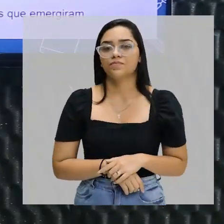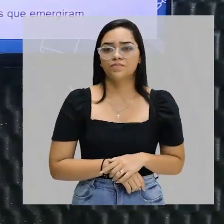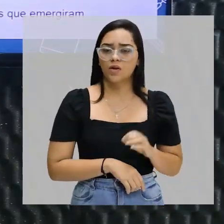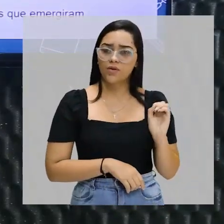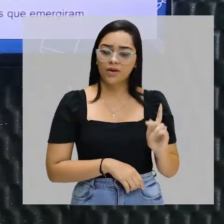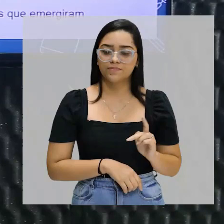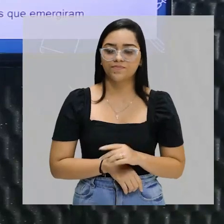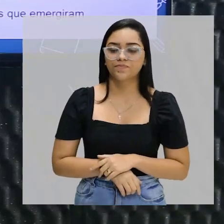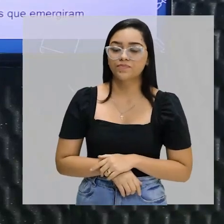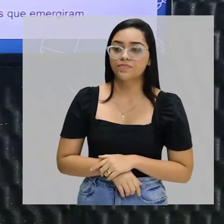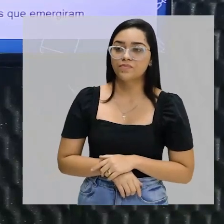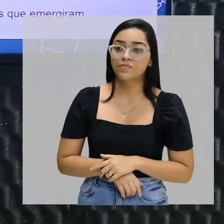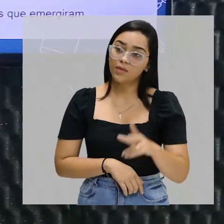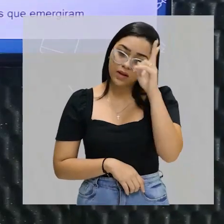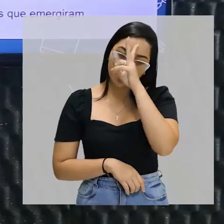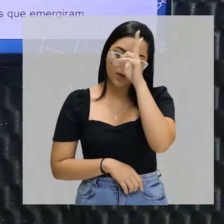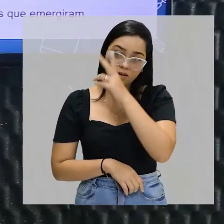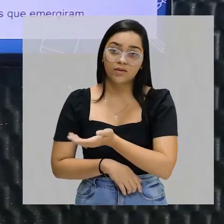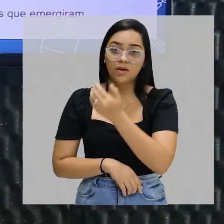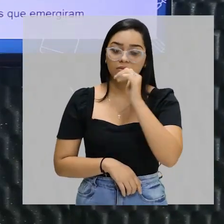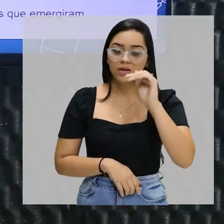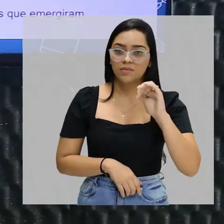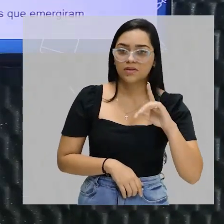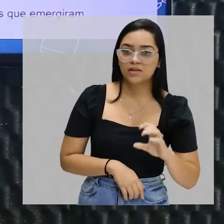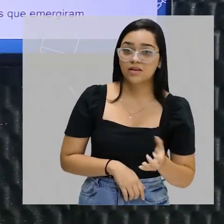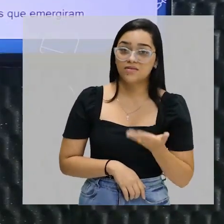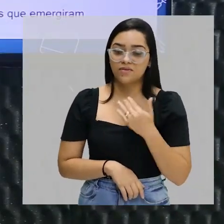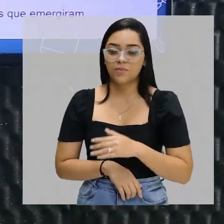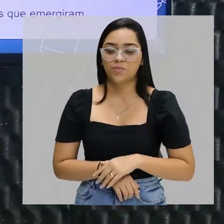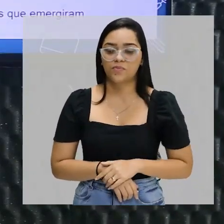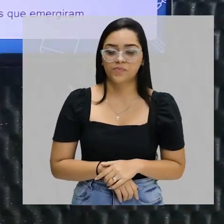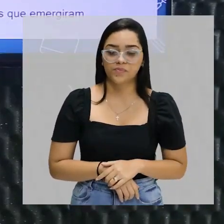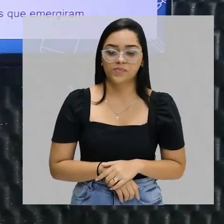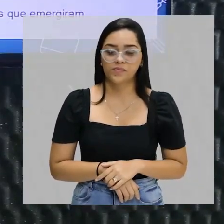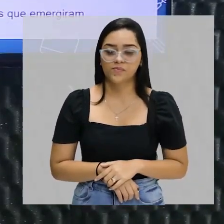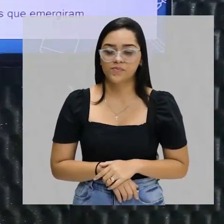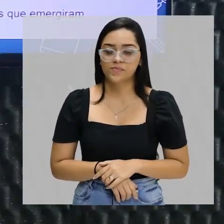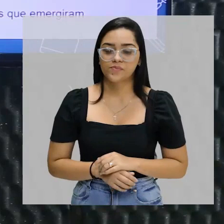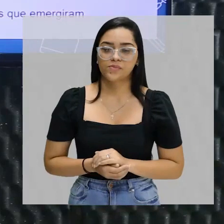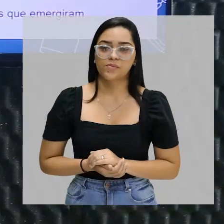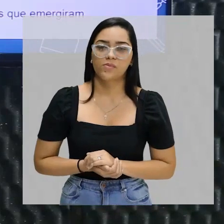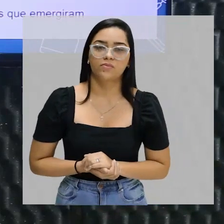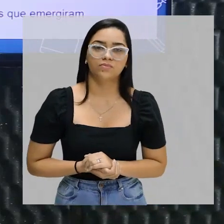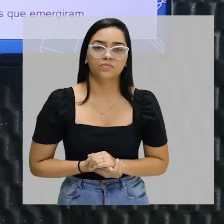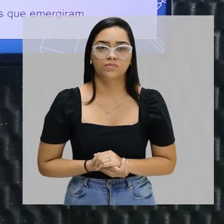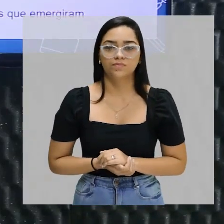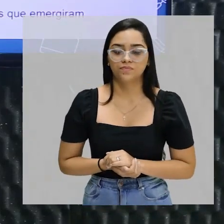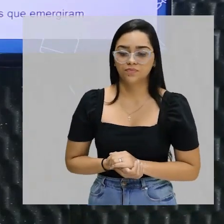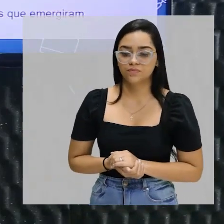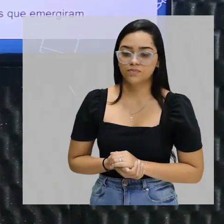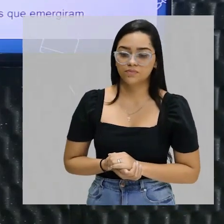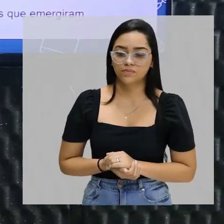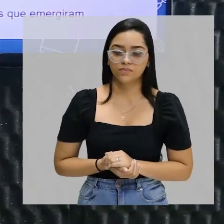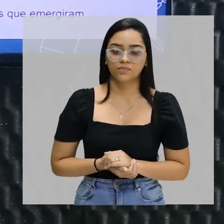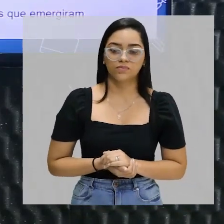Bacana Então Relembrando isso vamos para as alternativas né Então o período citado no texto e conhecido como guerra fria pode